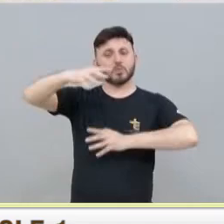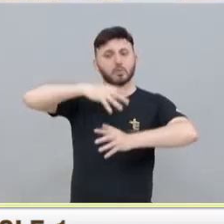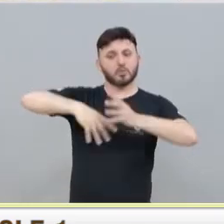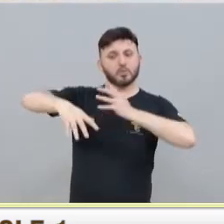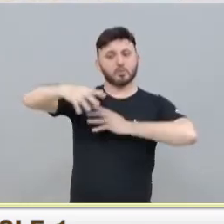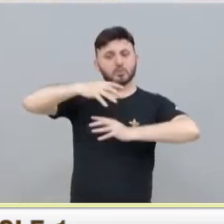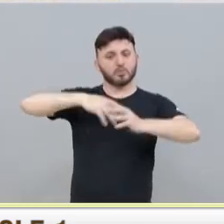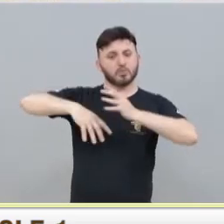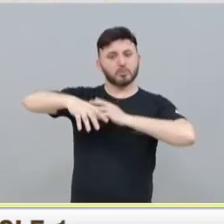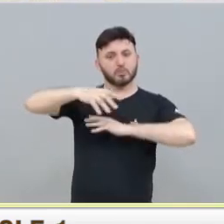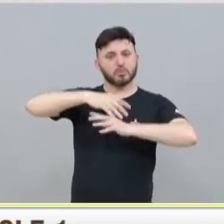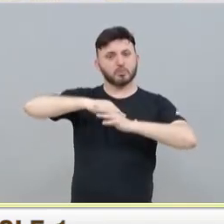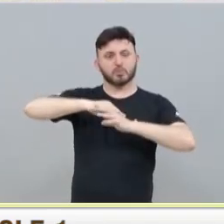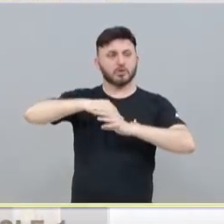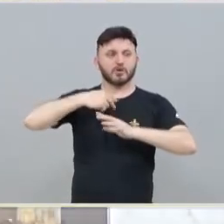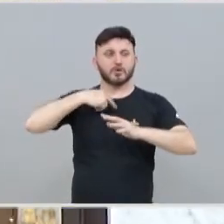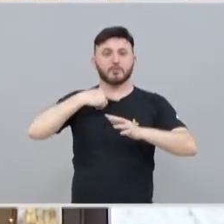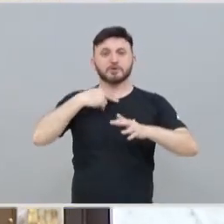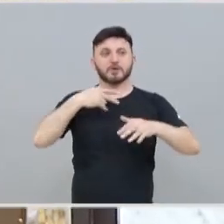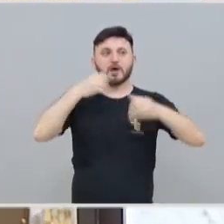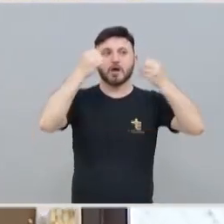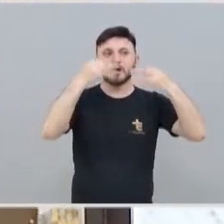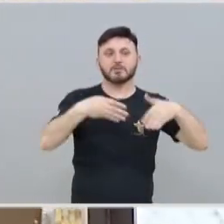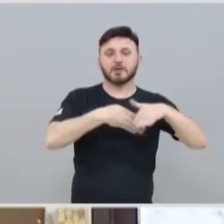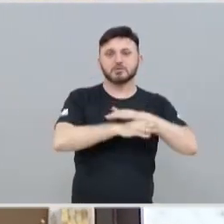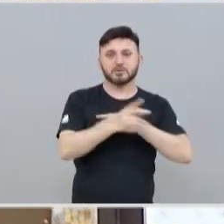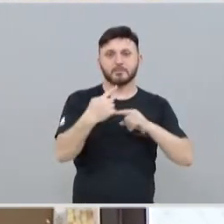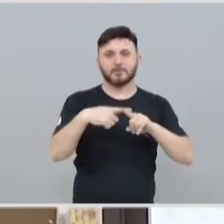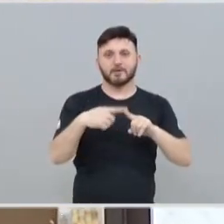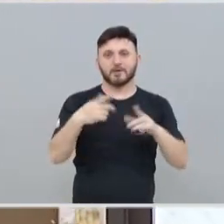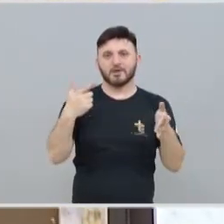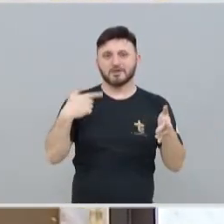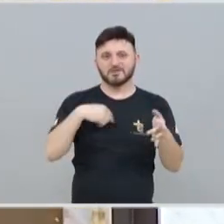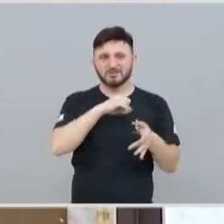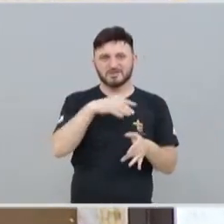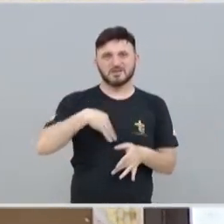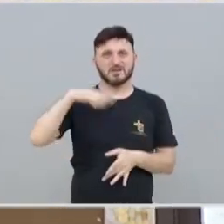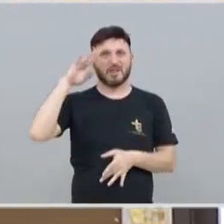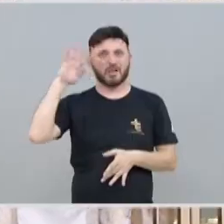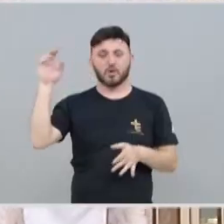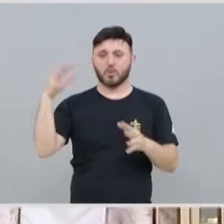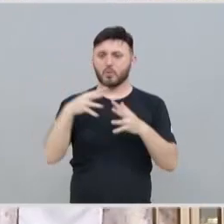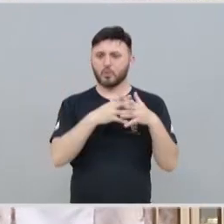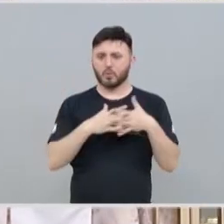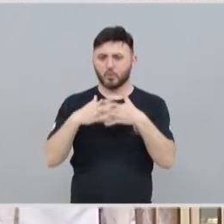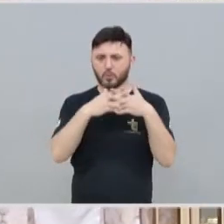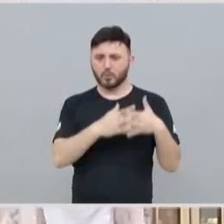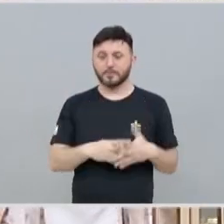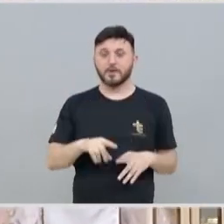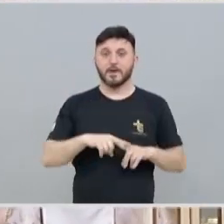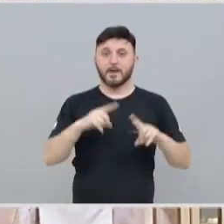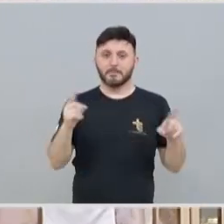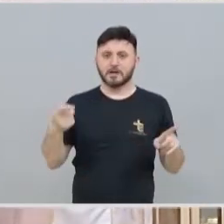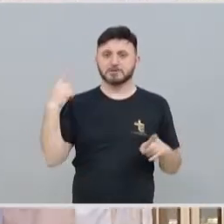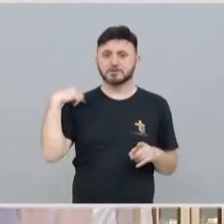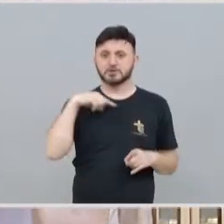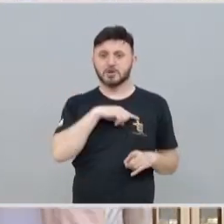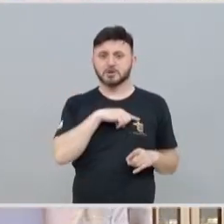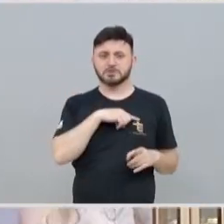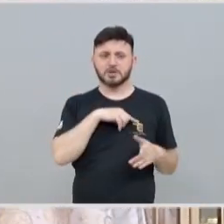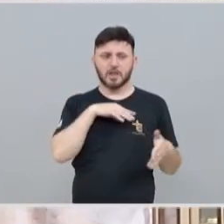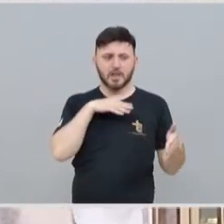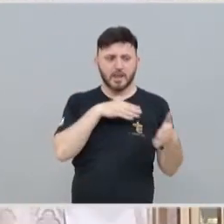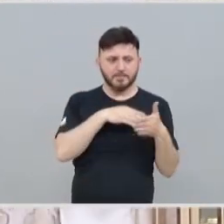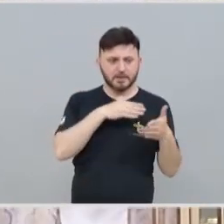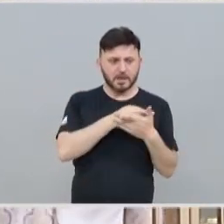abstrato mas acredite no que eu estou dizendo nós somos muito limitados na naquilo que eu consigo